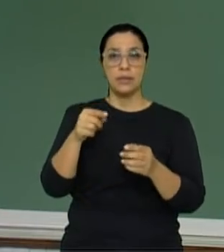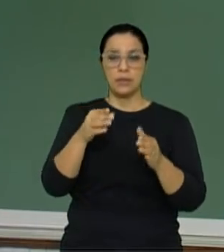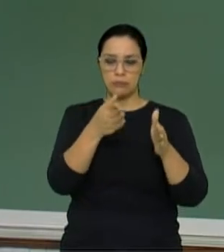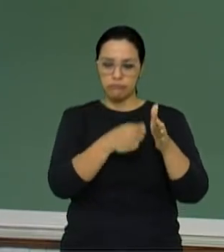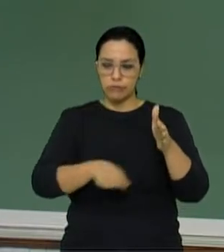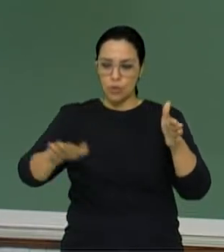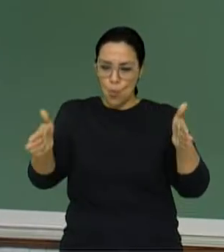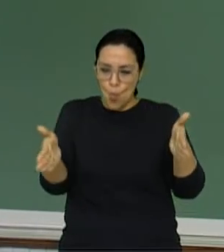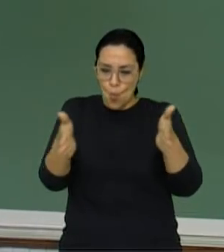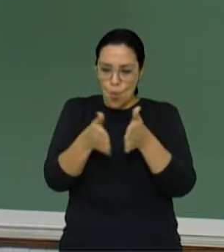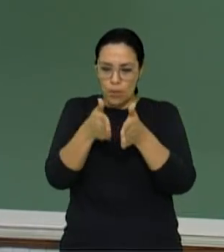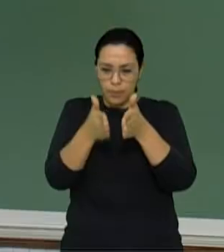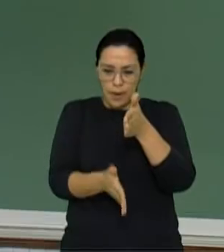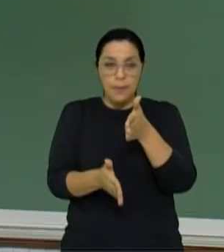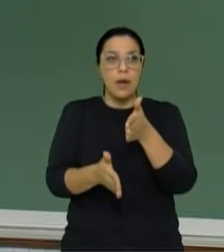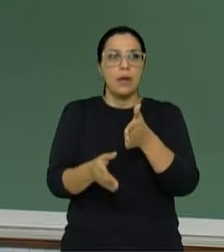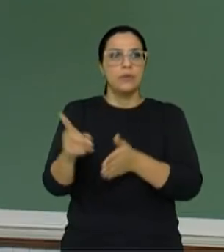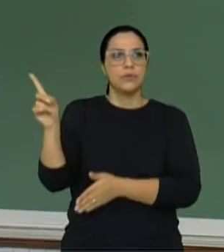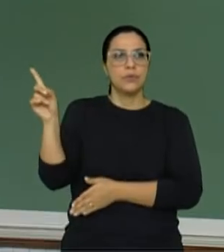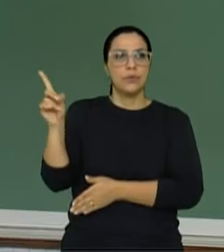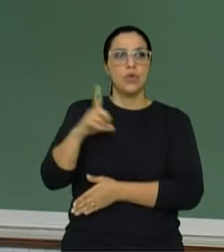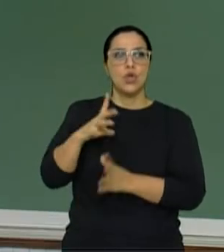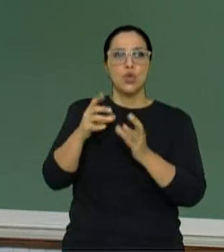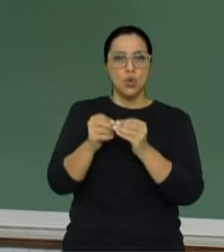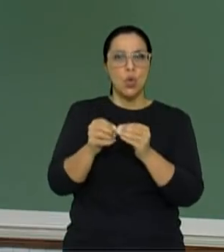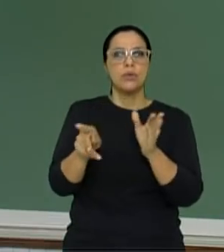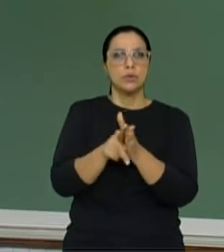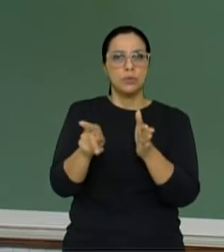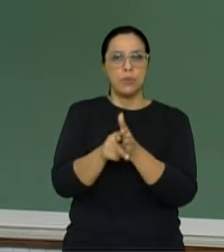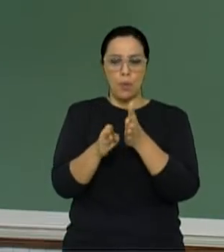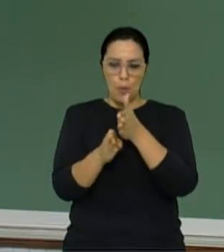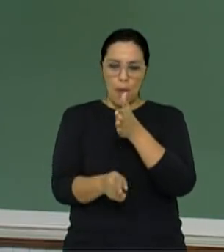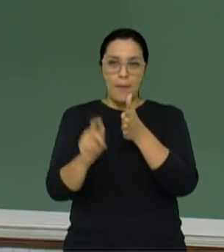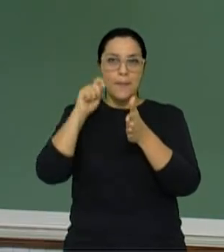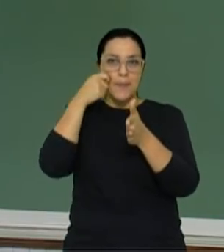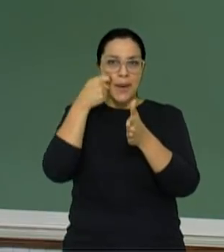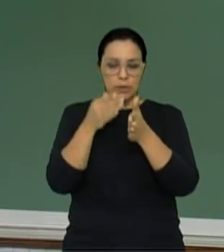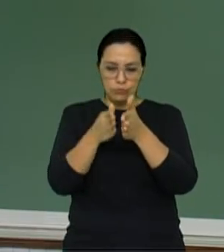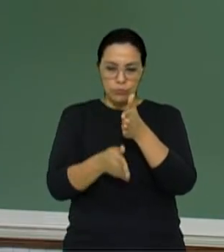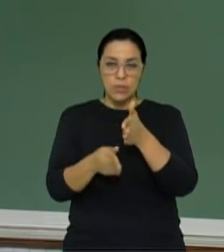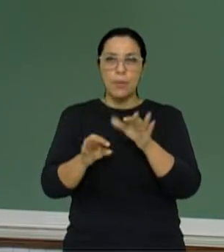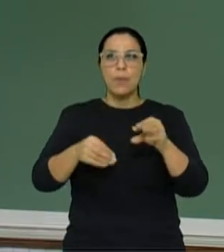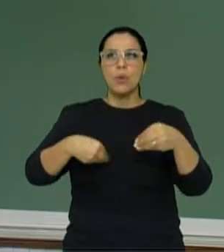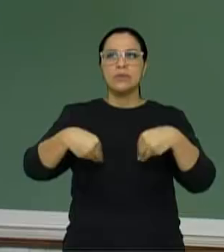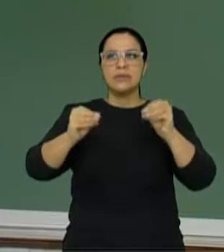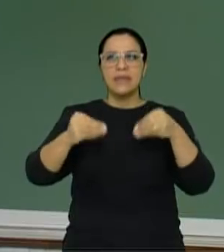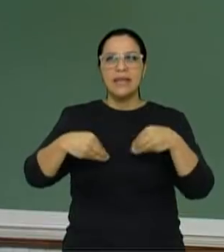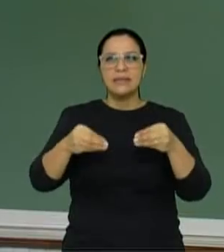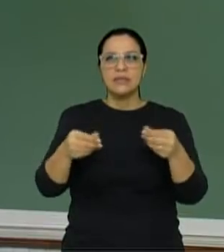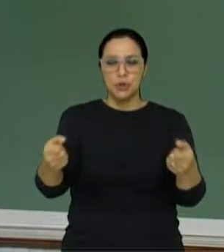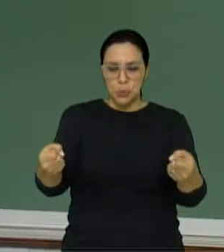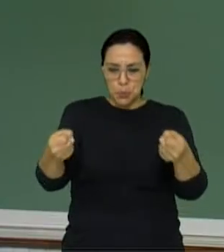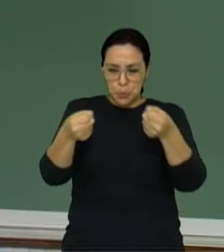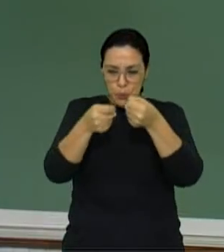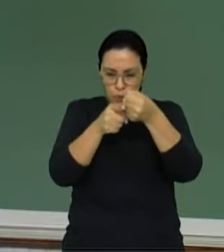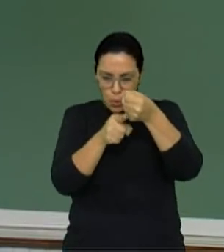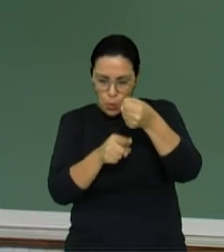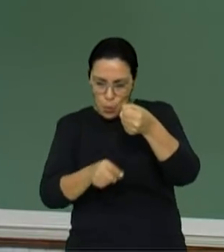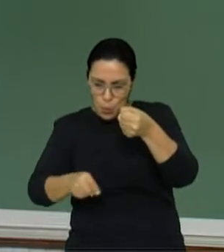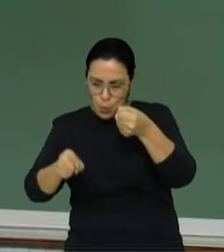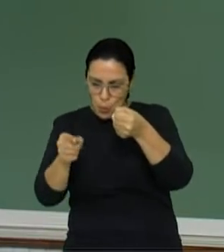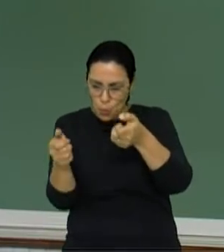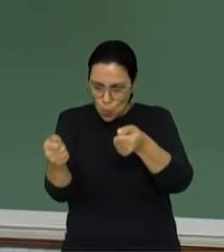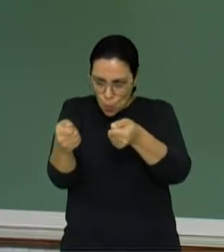ele vai para baixo. Então, perceba aqui, ó, que todas as vistas têm essa parte mais preta, que seria esse pano, né? Aí